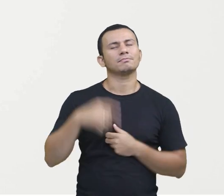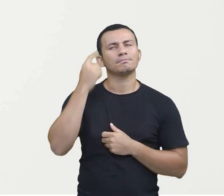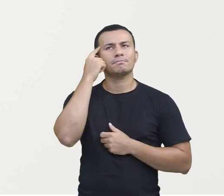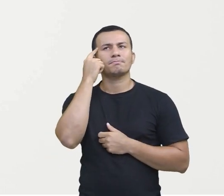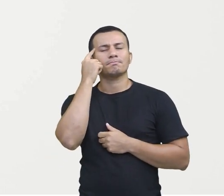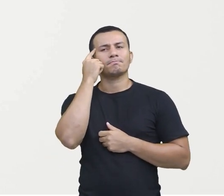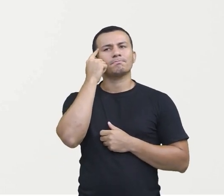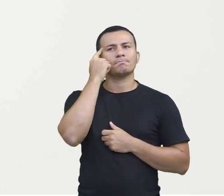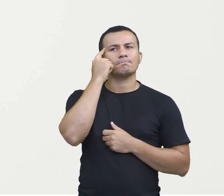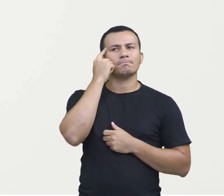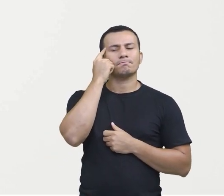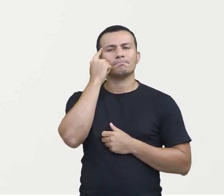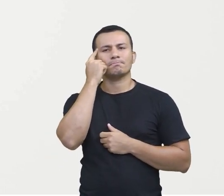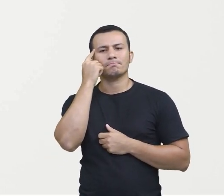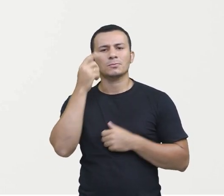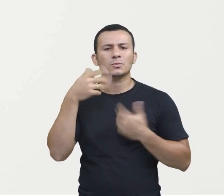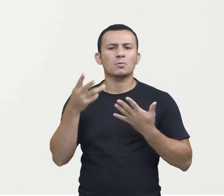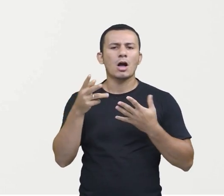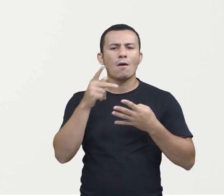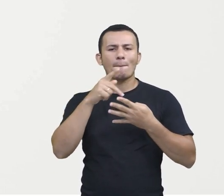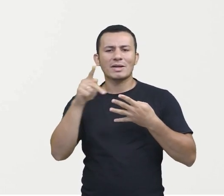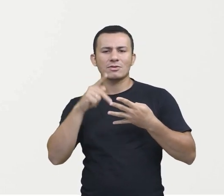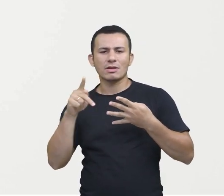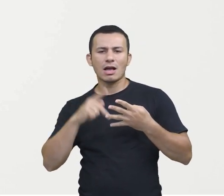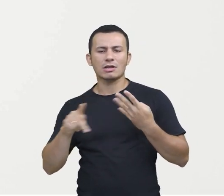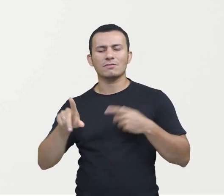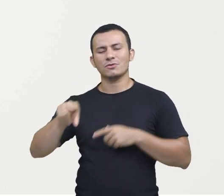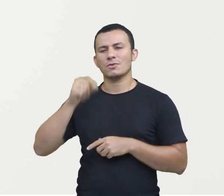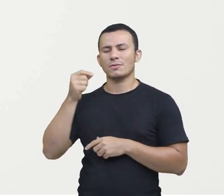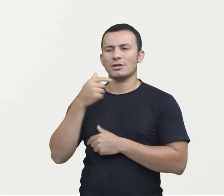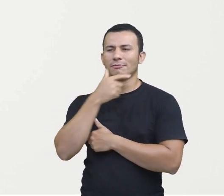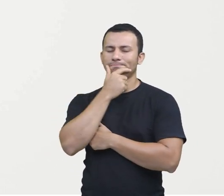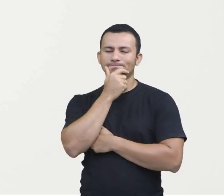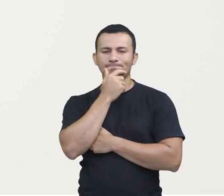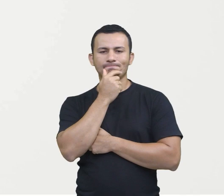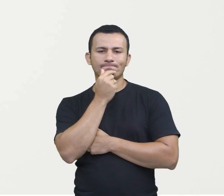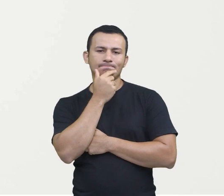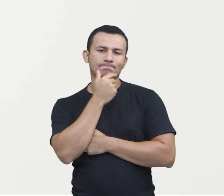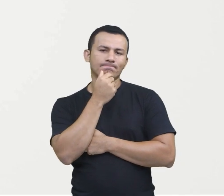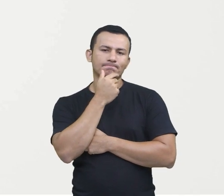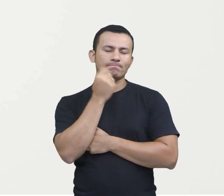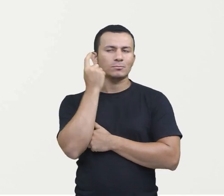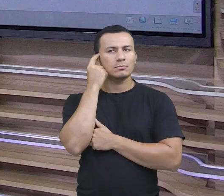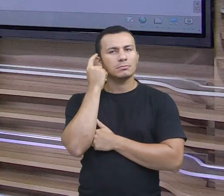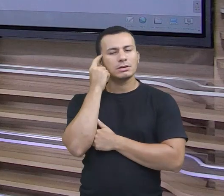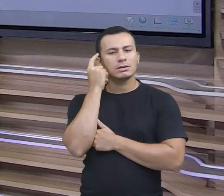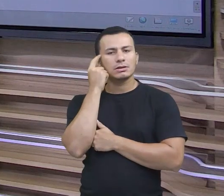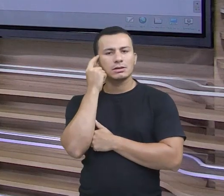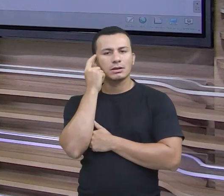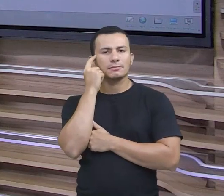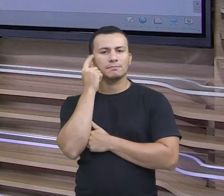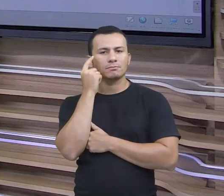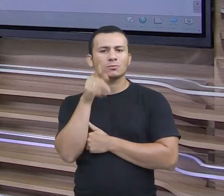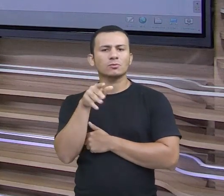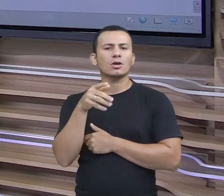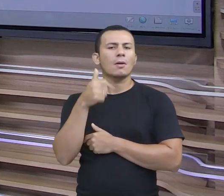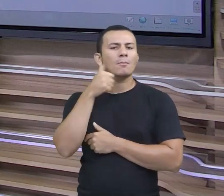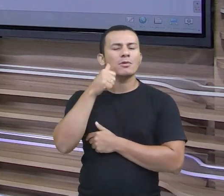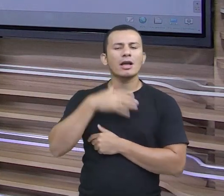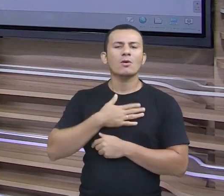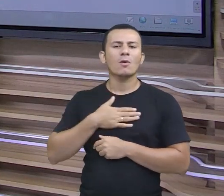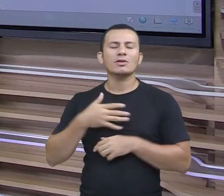Vamos escolher um personagem para falar a biografia? Deixa eu ver, quais vocês gostam?